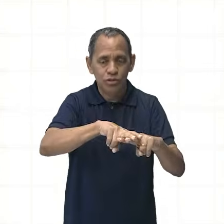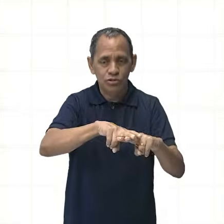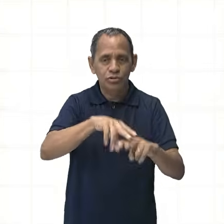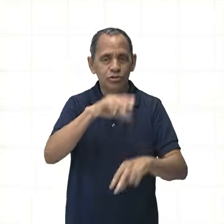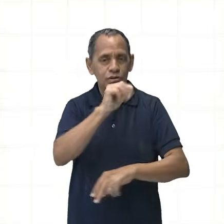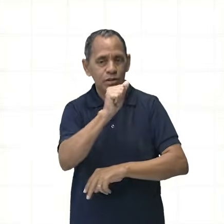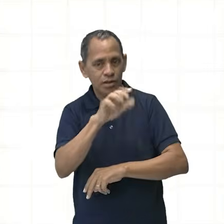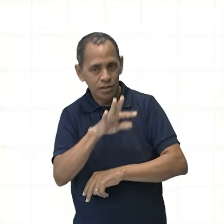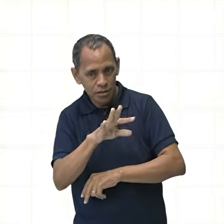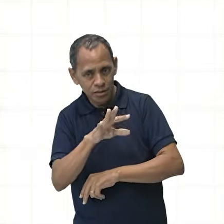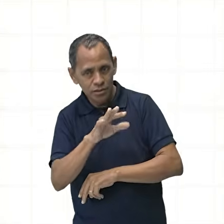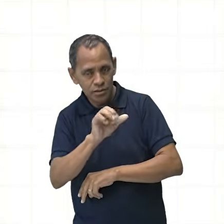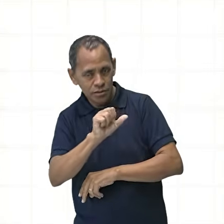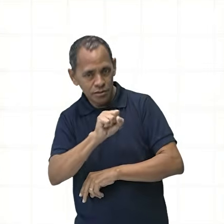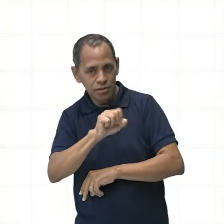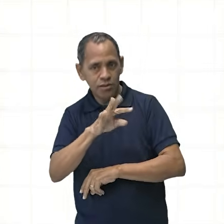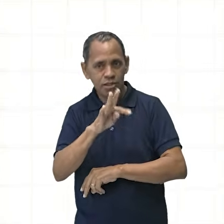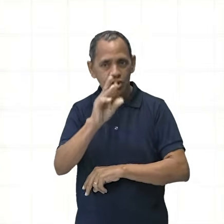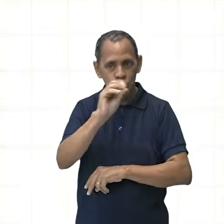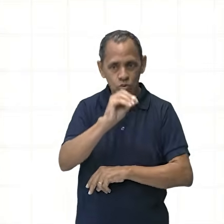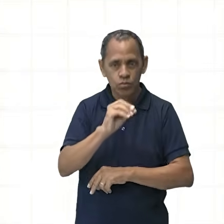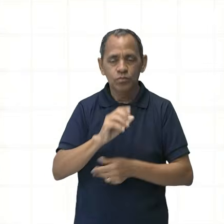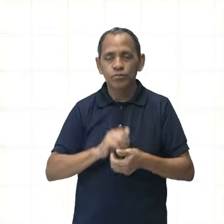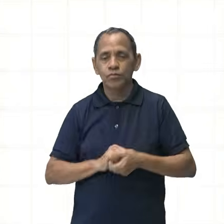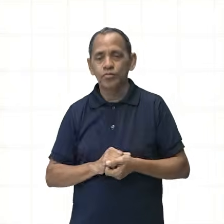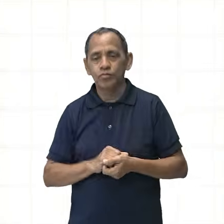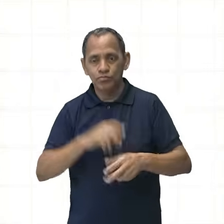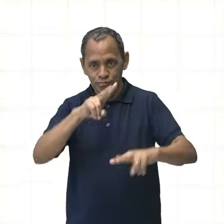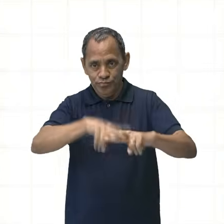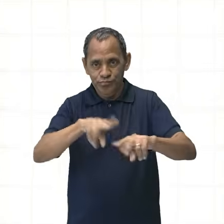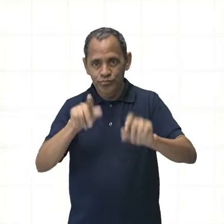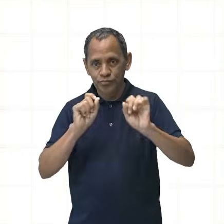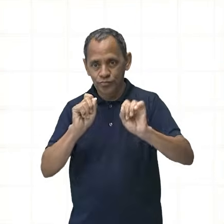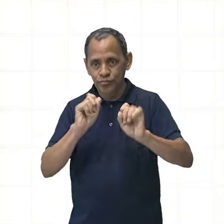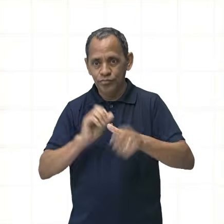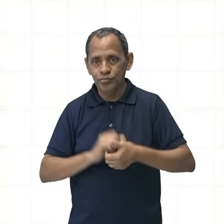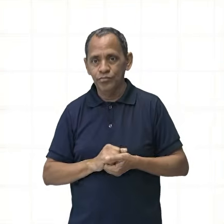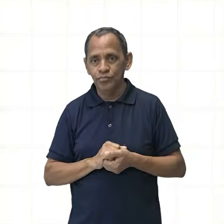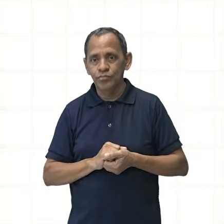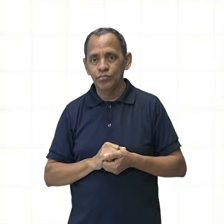seus companheiros foram presos, certo? Continuando,